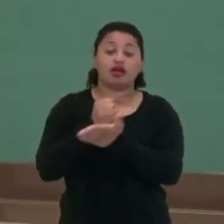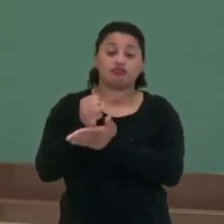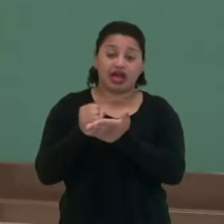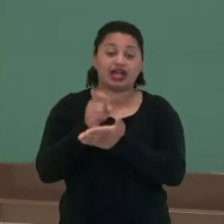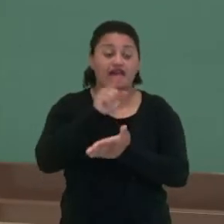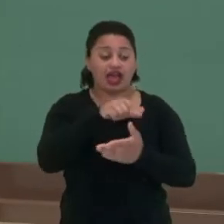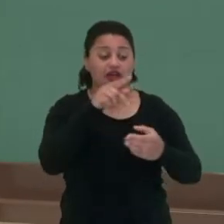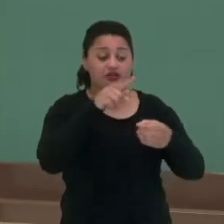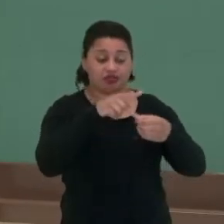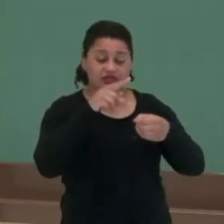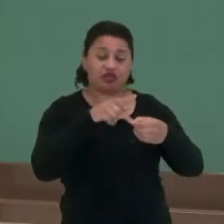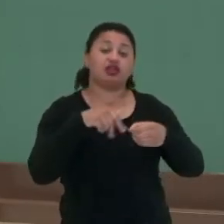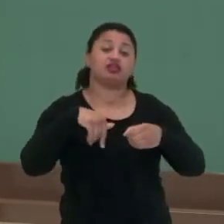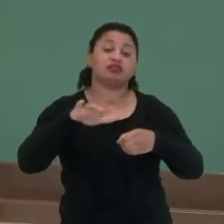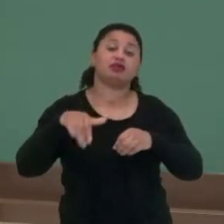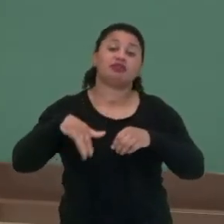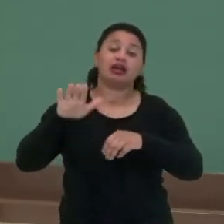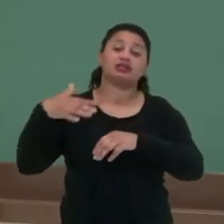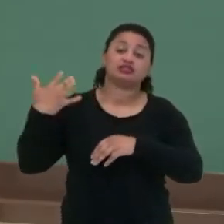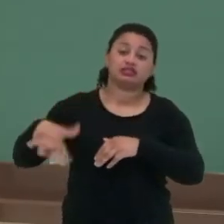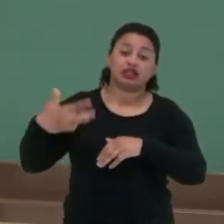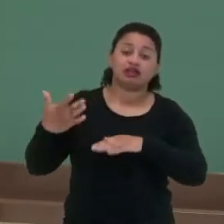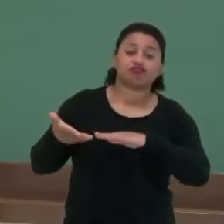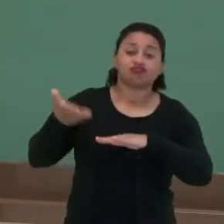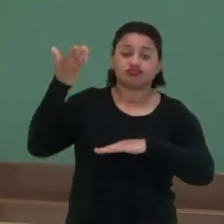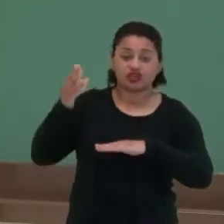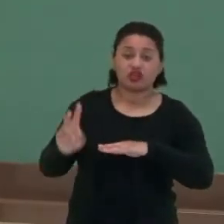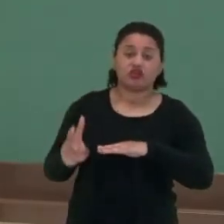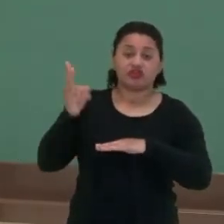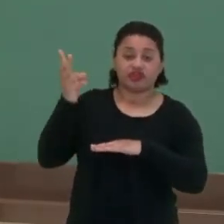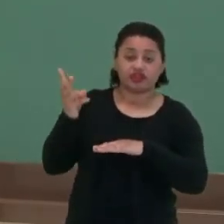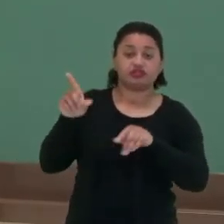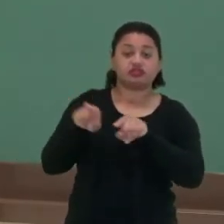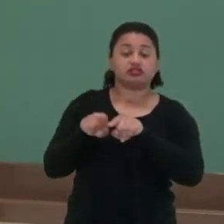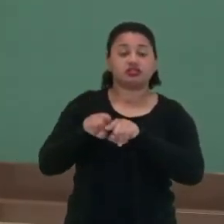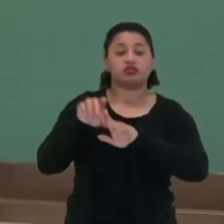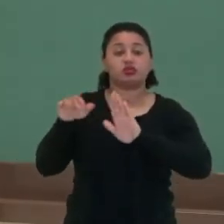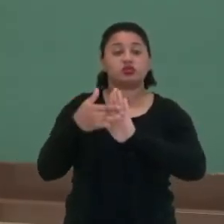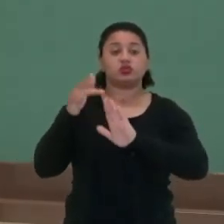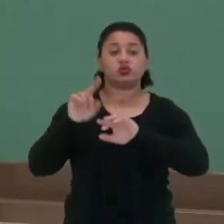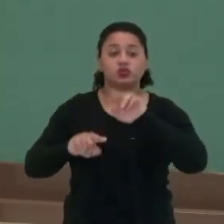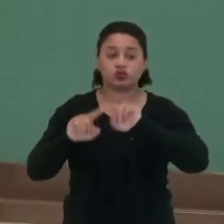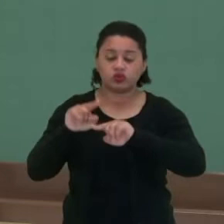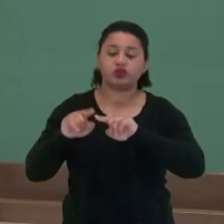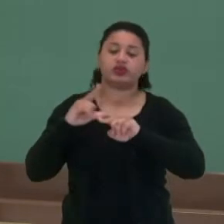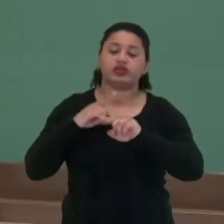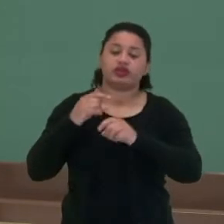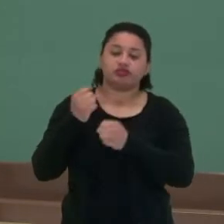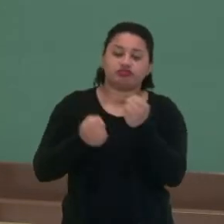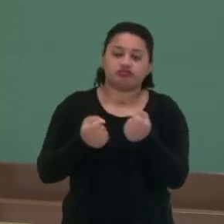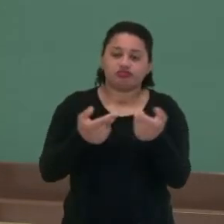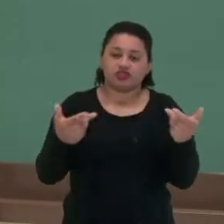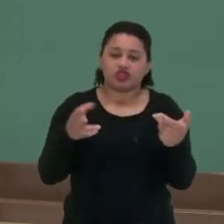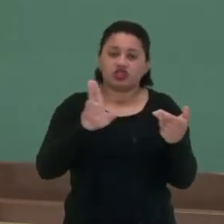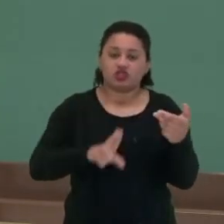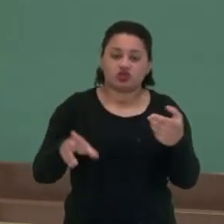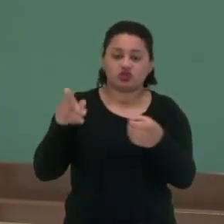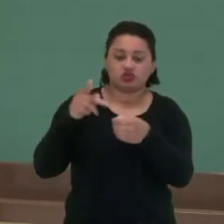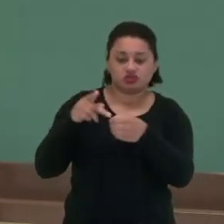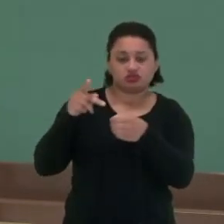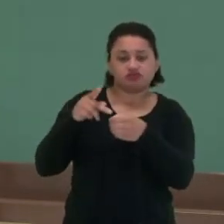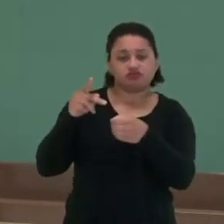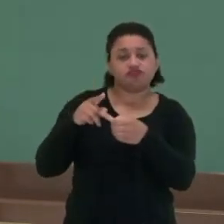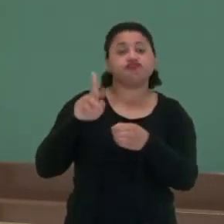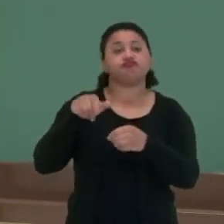petróleo ficam mais caros. E também todos os produtos que são transportados por meio de veículos que utilizam o petróleo como